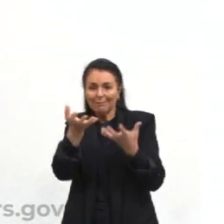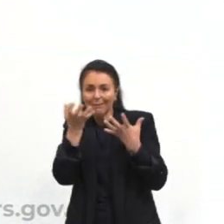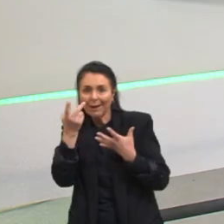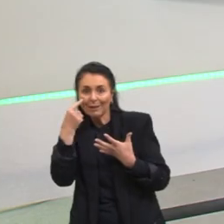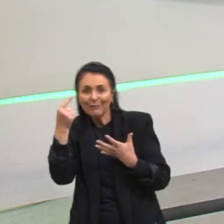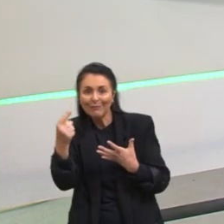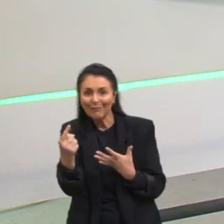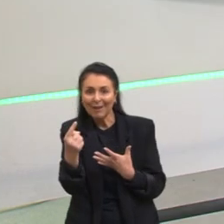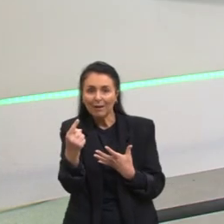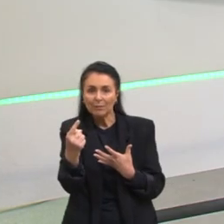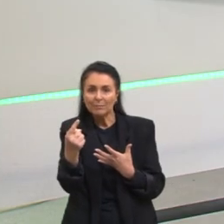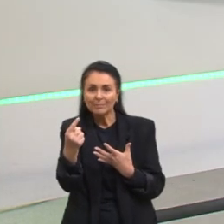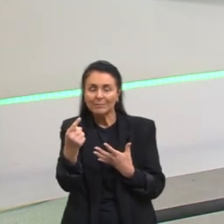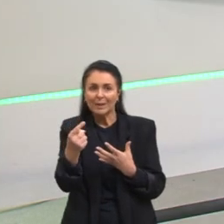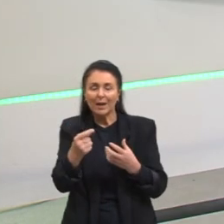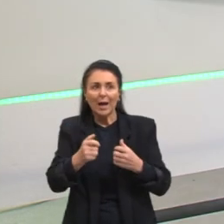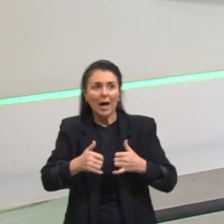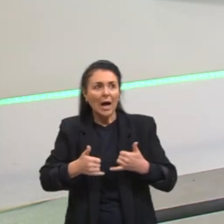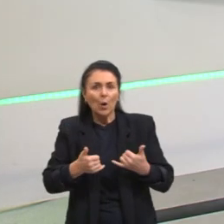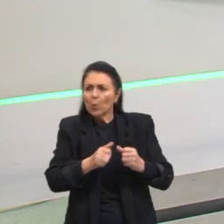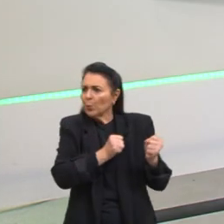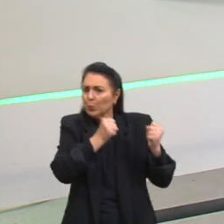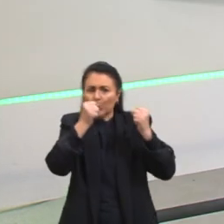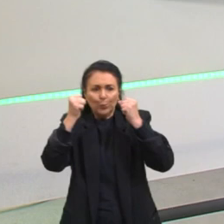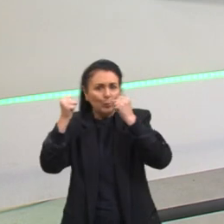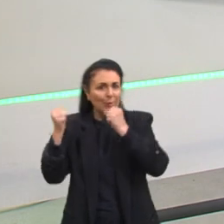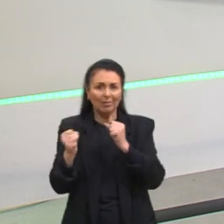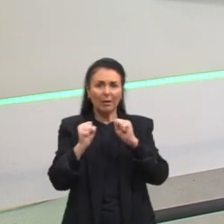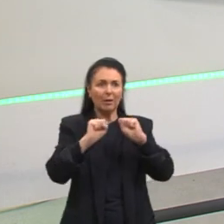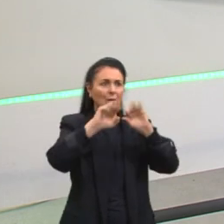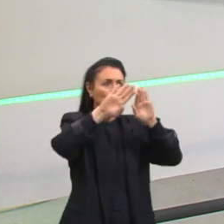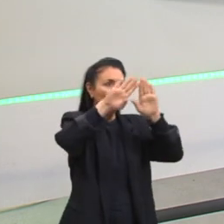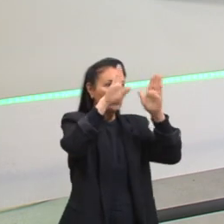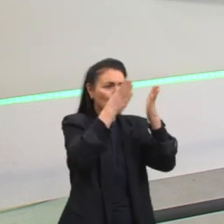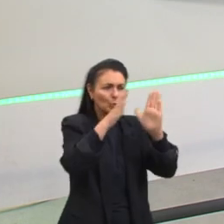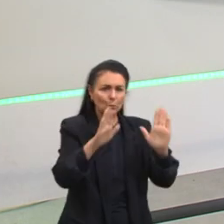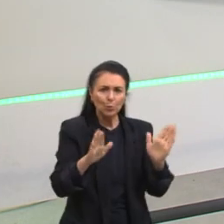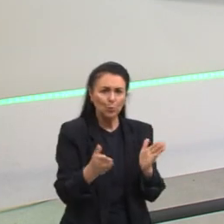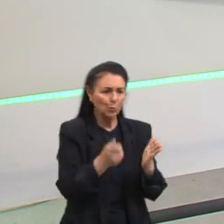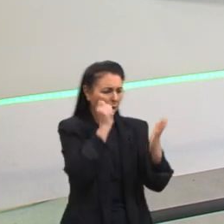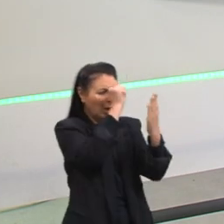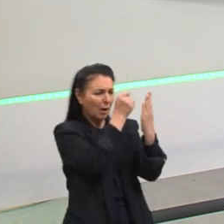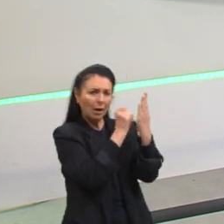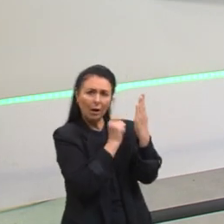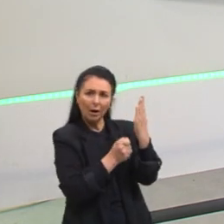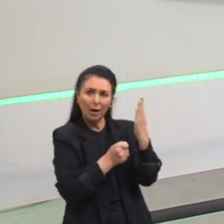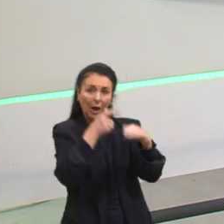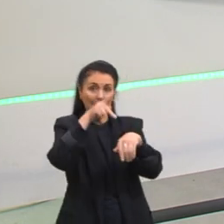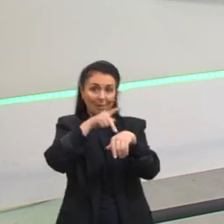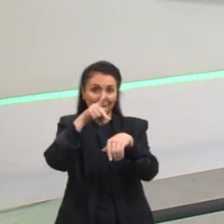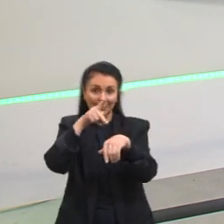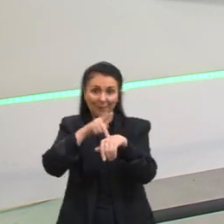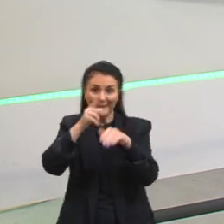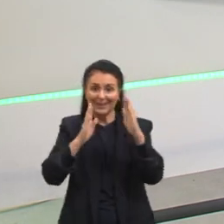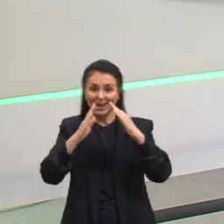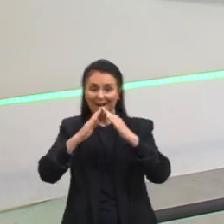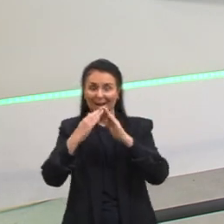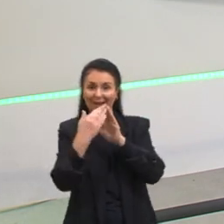os próprios olhos a grandiosidade do Poder esculpido em pedra há milênios as pirâmides de guiza